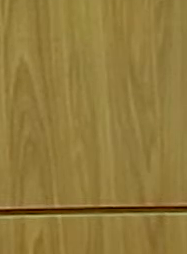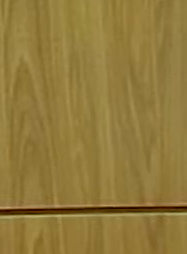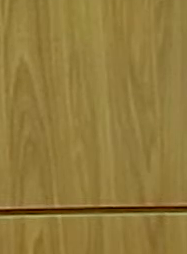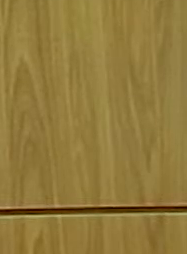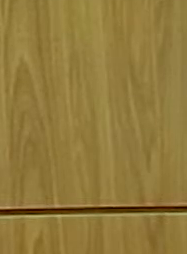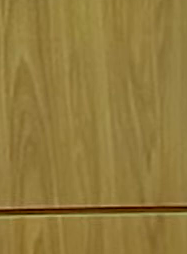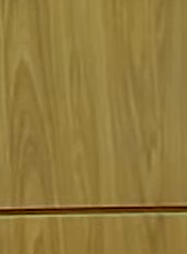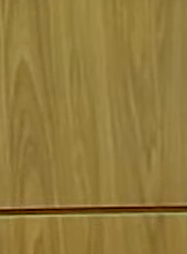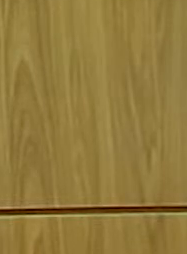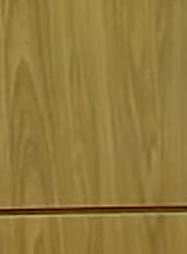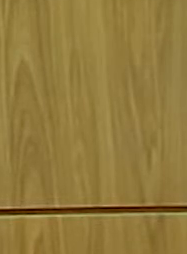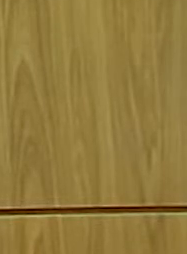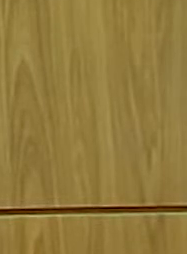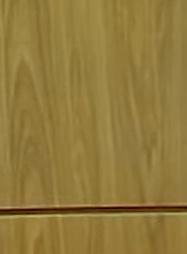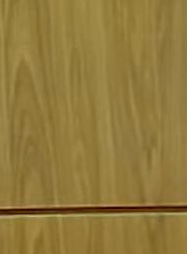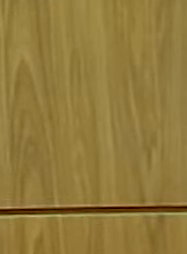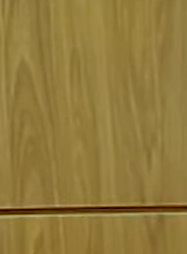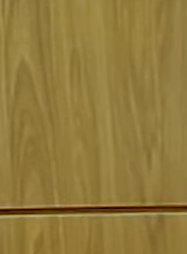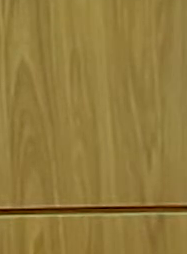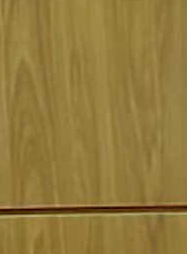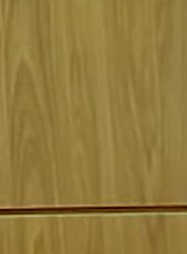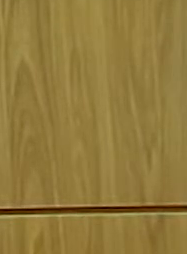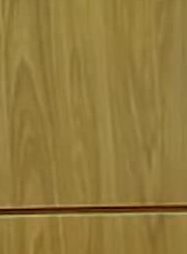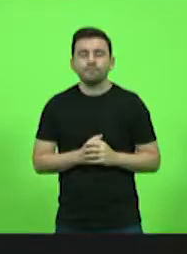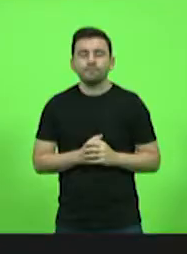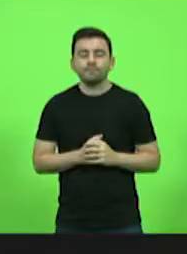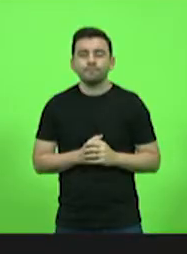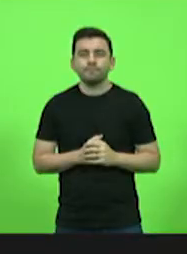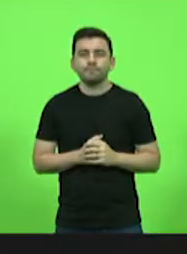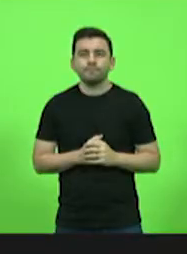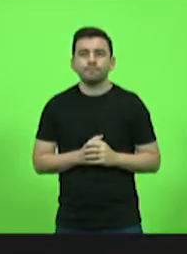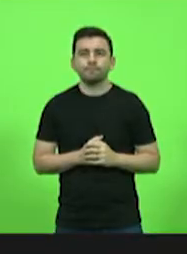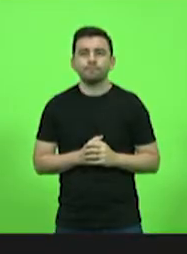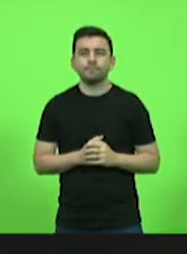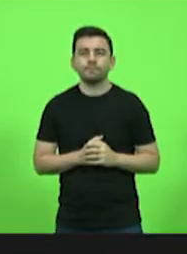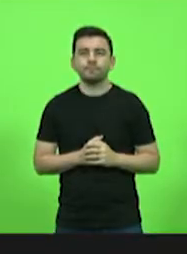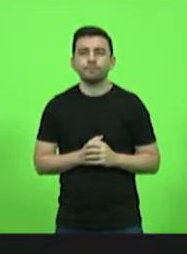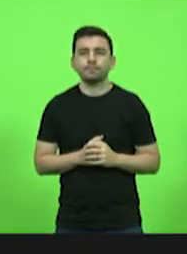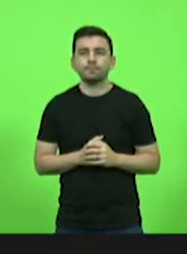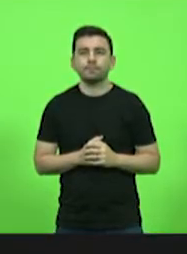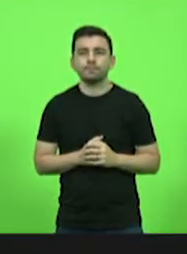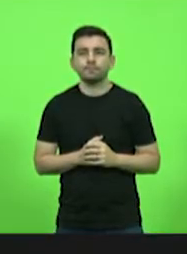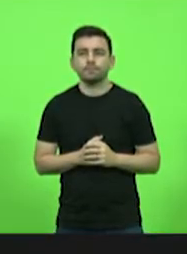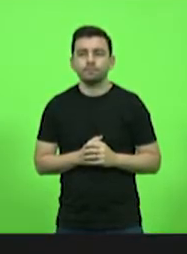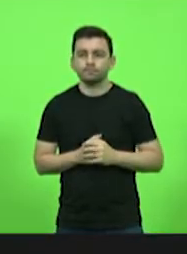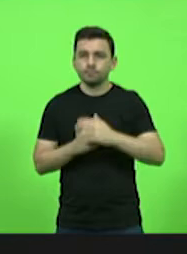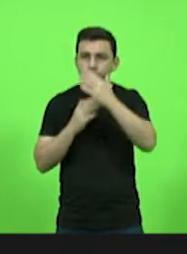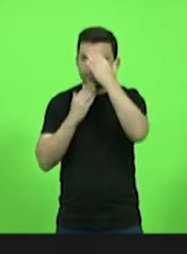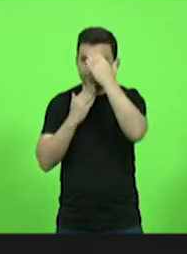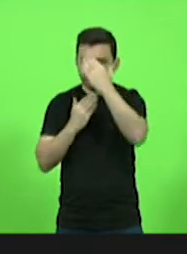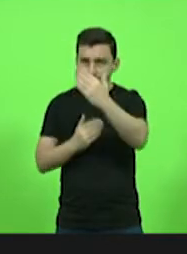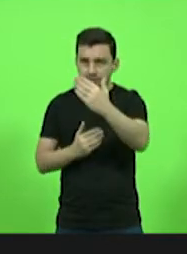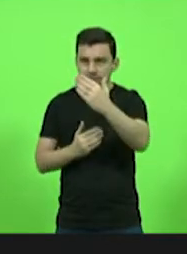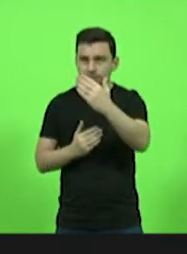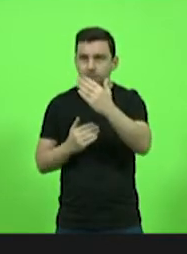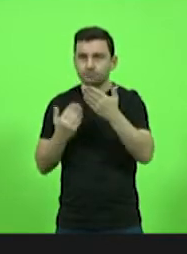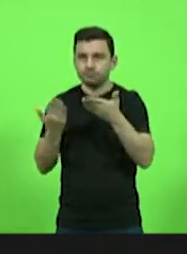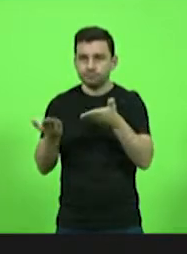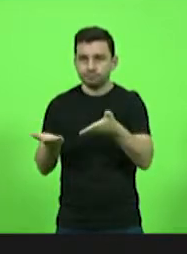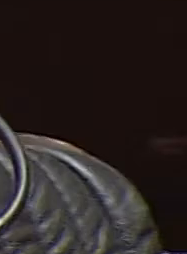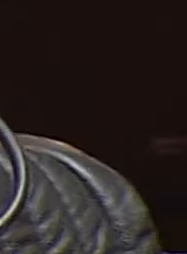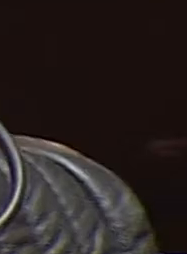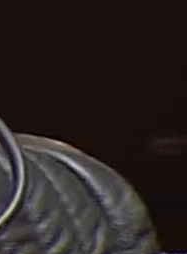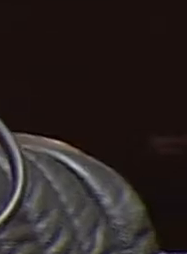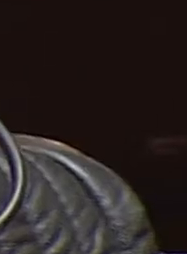inclusão da teoria sobre gênero no Plano Nacional de Educação foi tema central de debates na sessão ordinária desta quinta-feira, 29 de